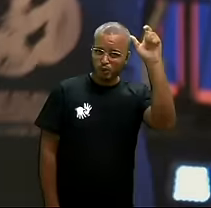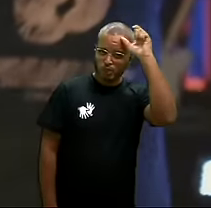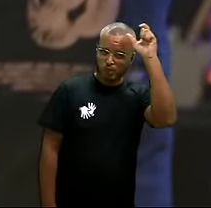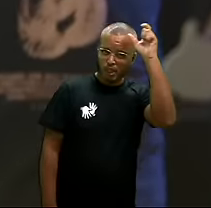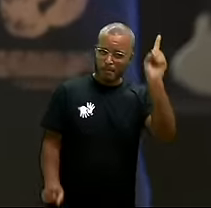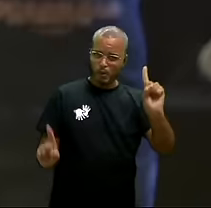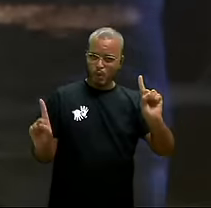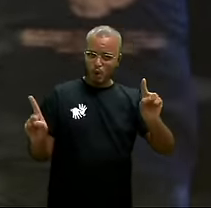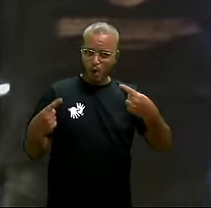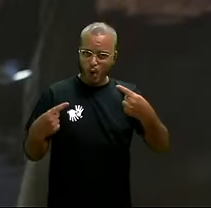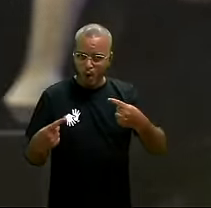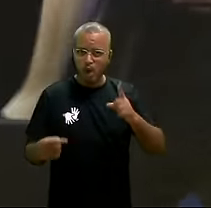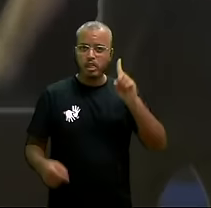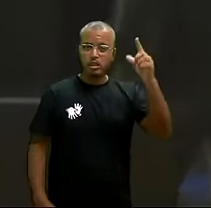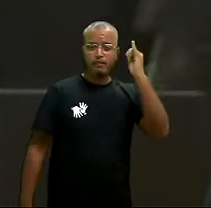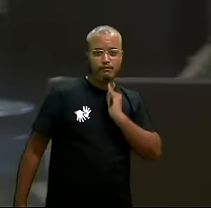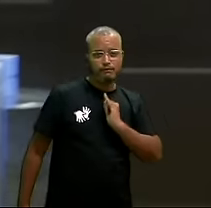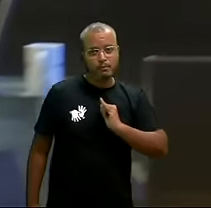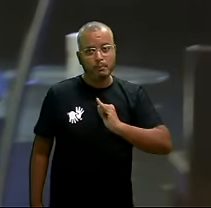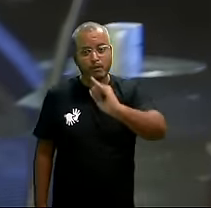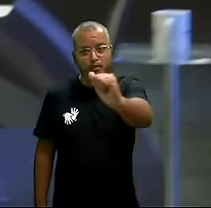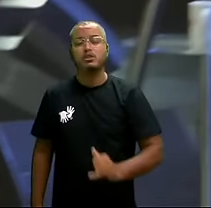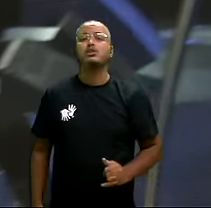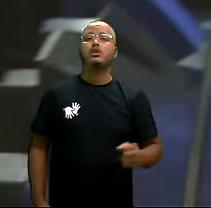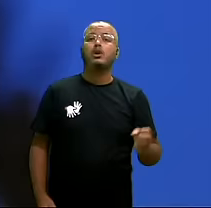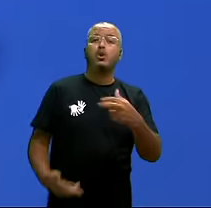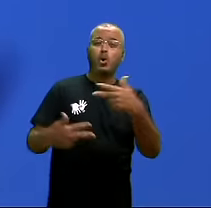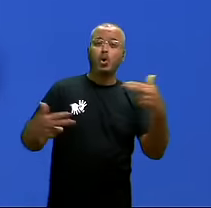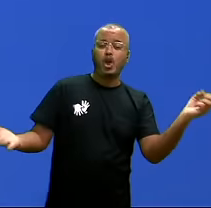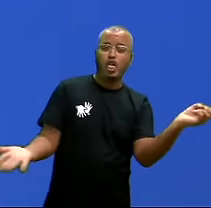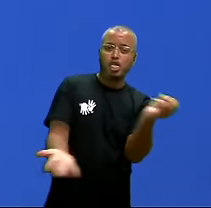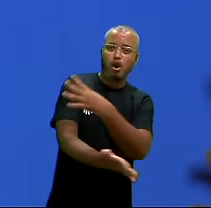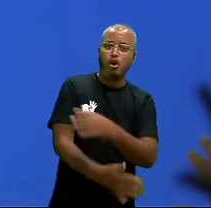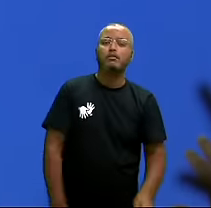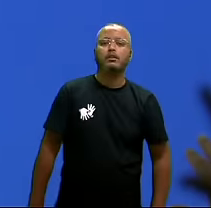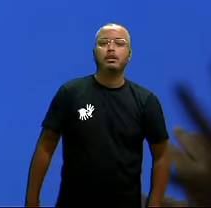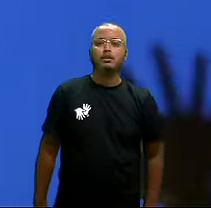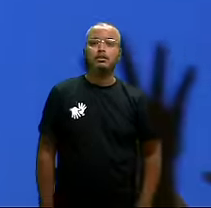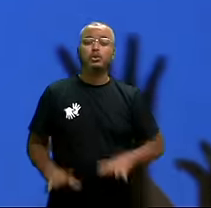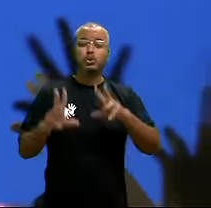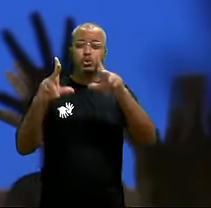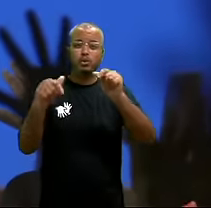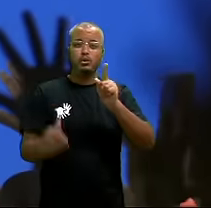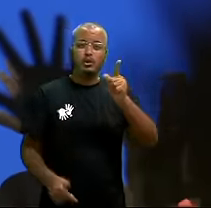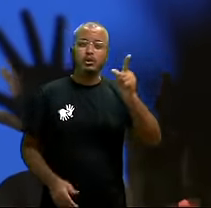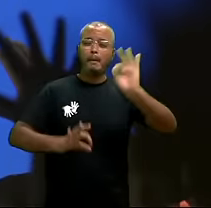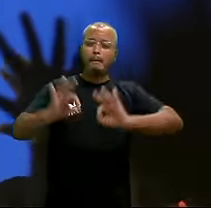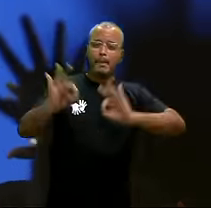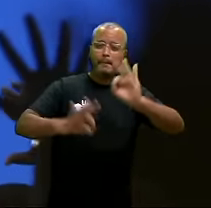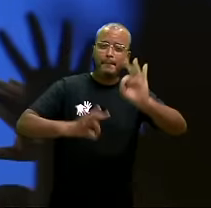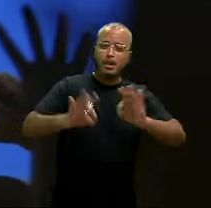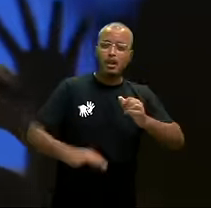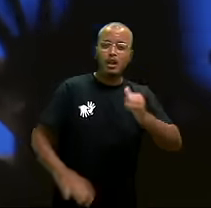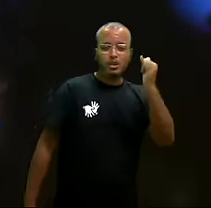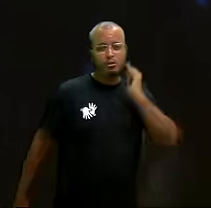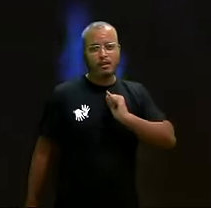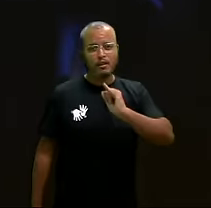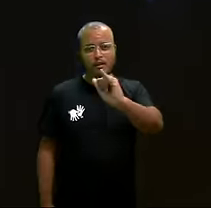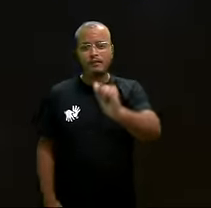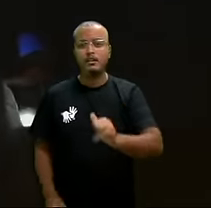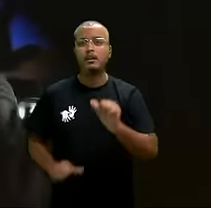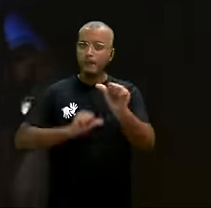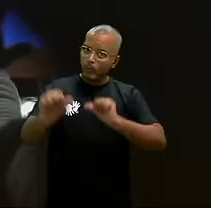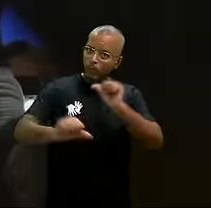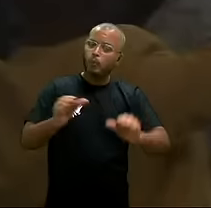contrário. Levanta dessa cadeira, pega essa palavra. Tudo que o inferno está dizendo que vai fazer na tua vida, Deus me trouxe aqui para dizer, é o